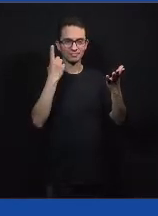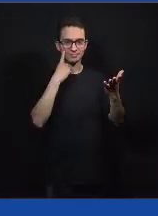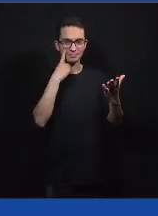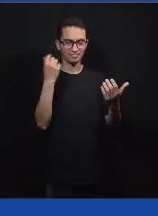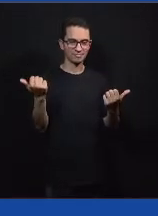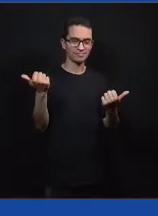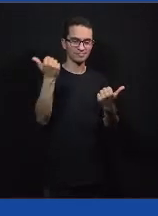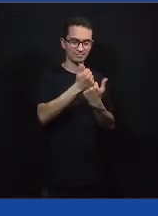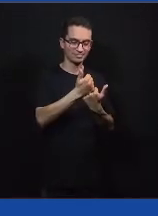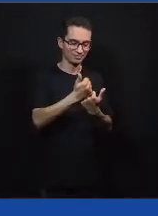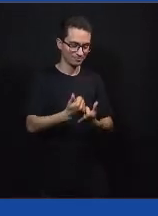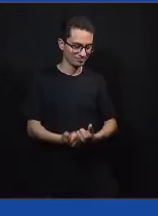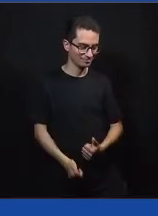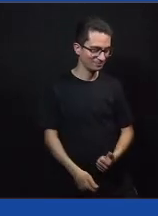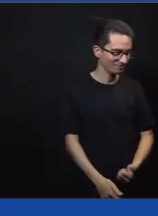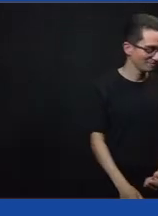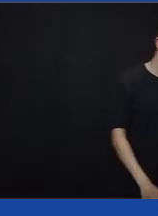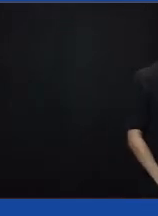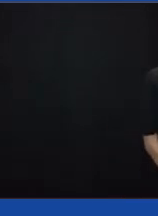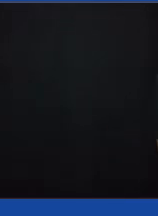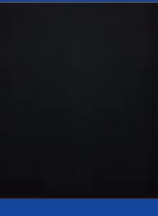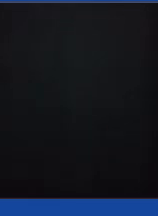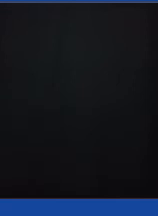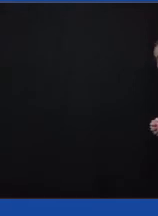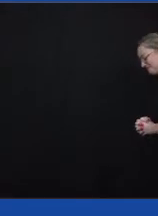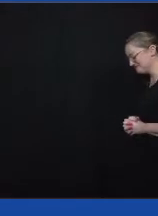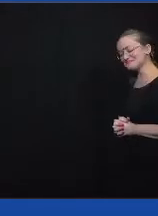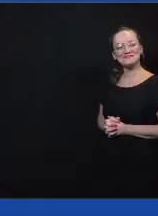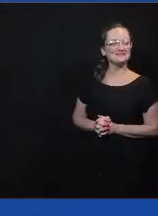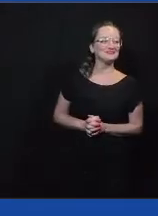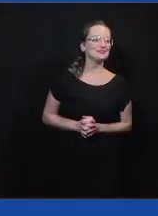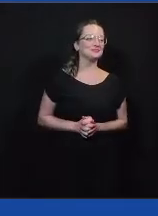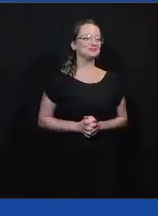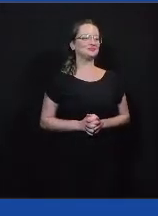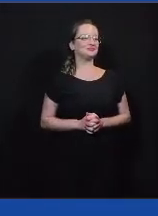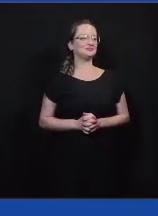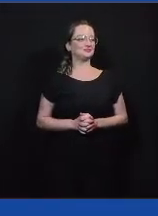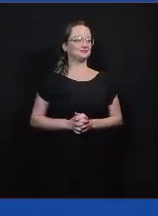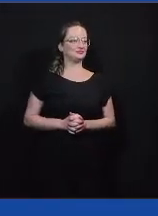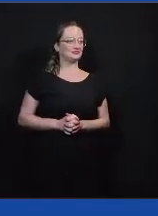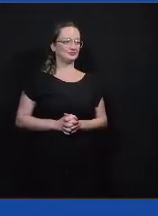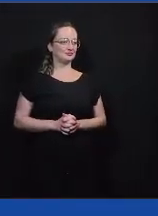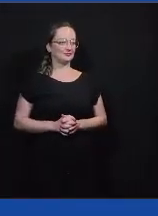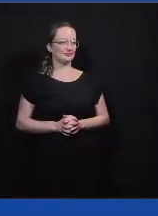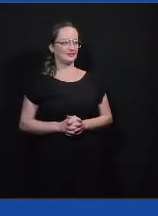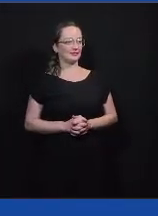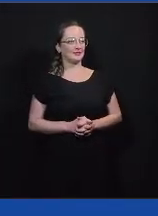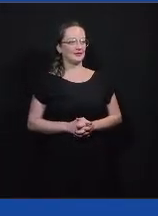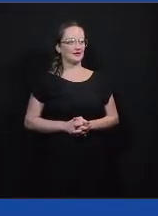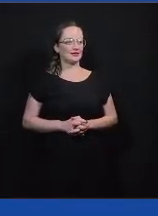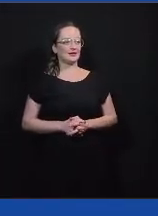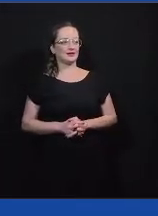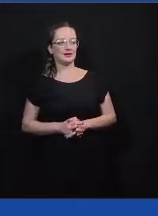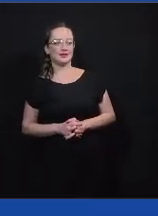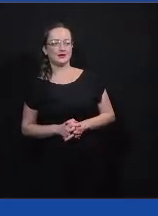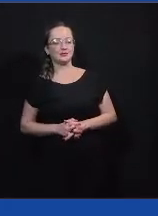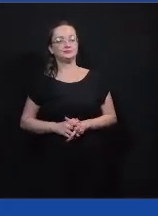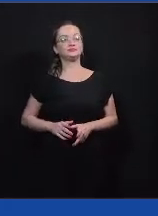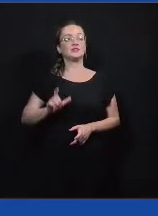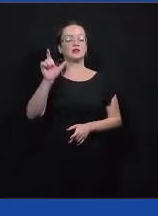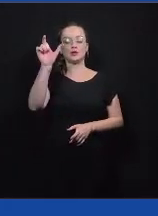e Aqui nós temos a coluna a b e d a data Neo é os anos